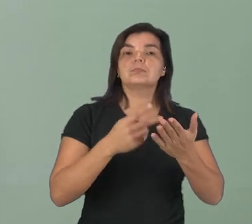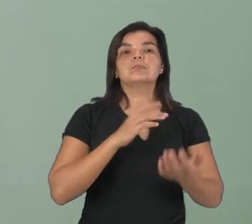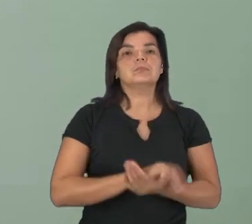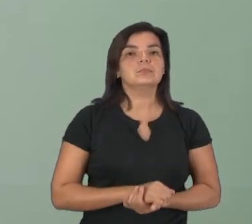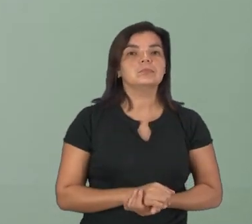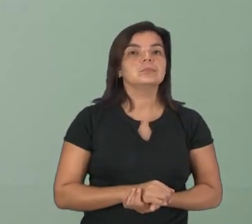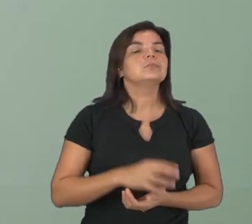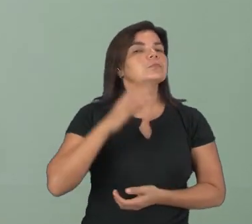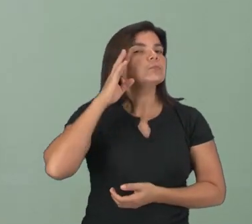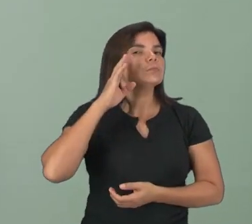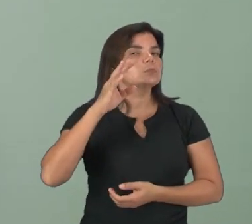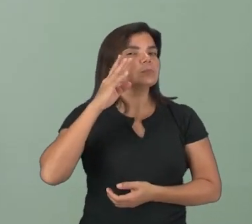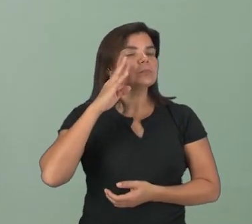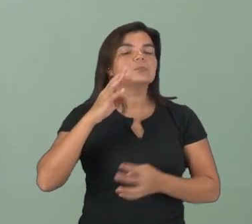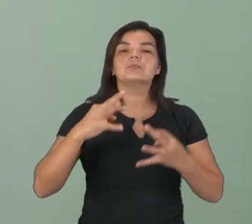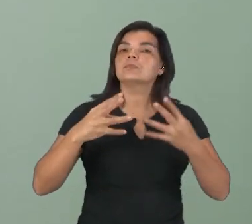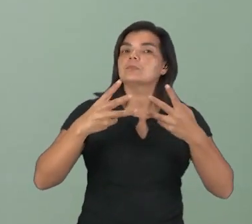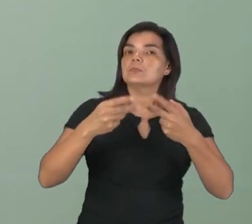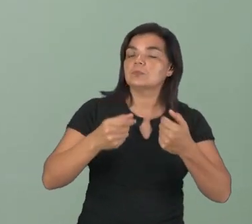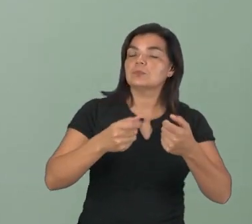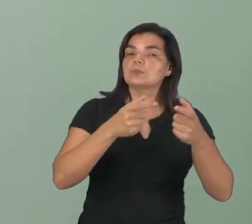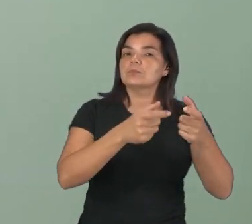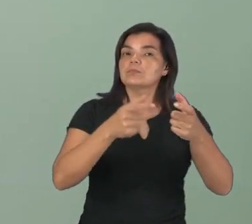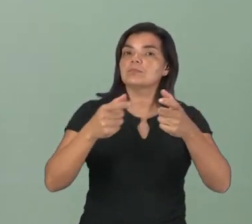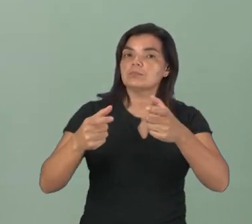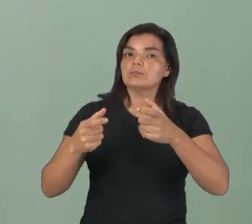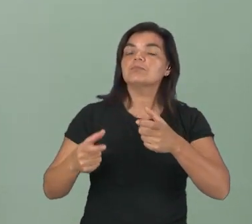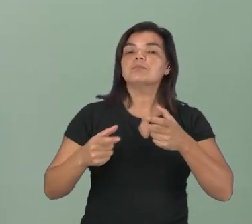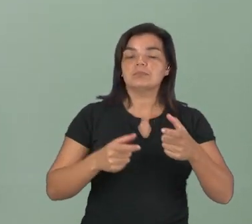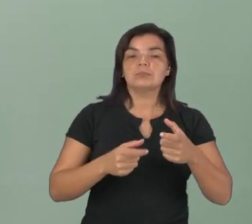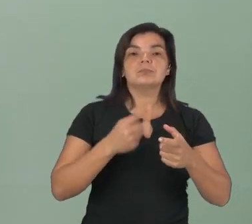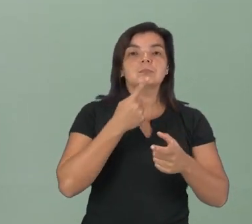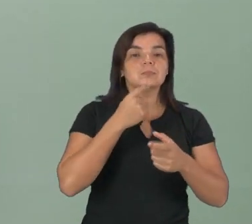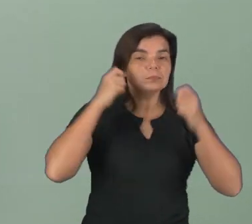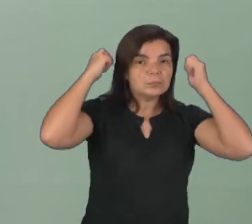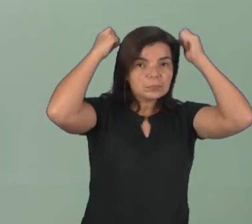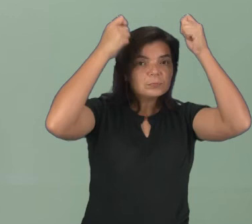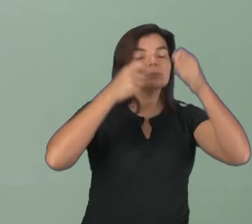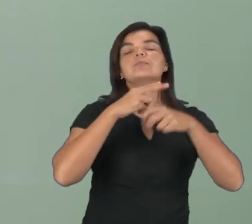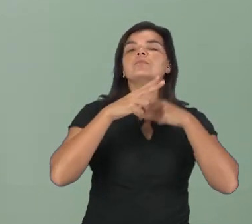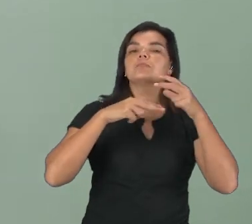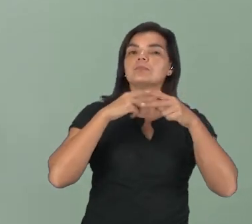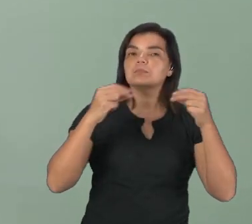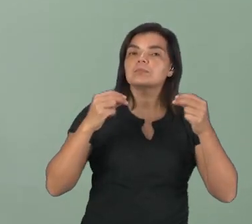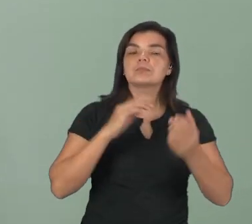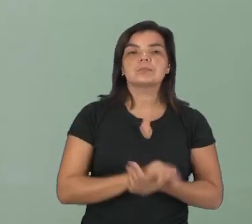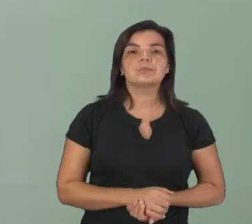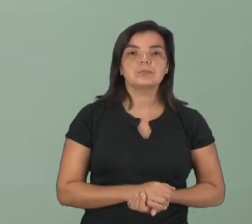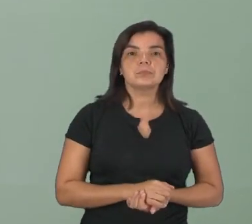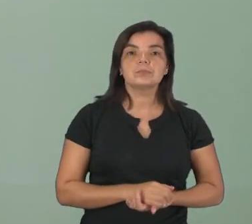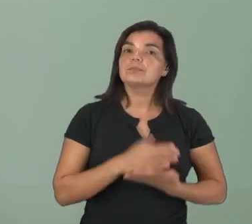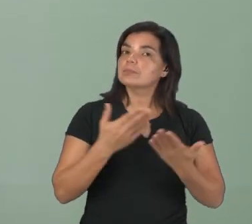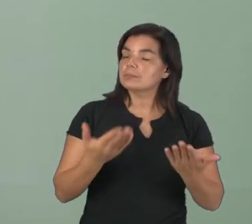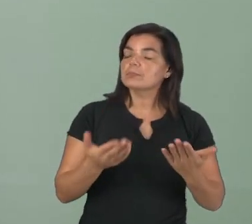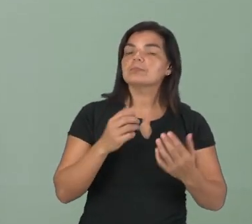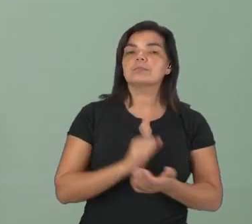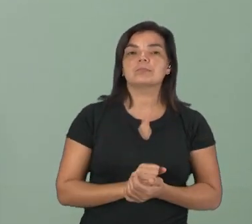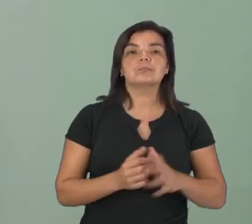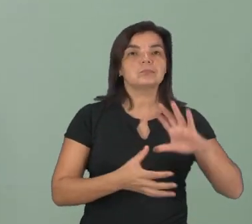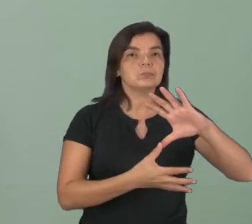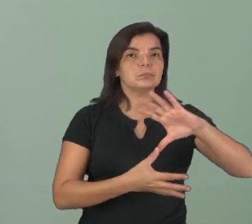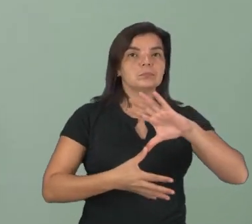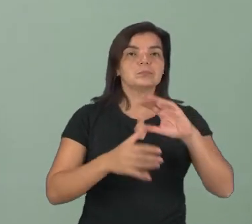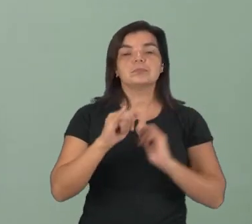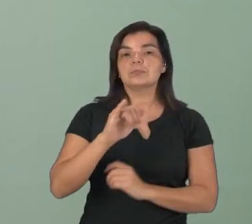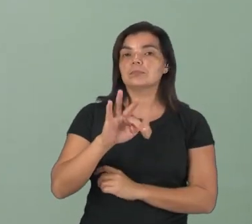desenho, imaginando por todos os pontos que a Chapeuzinho Vermelho passou. Então, isso é mapa mental